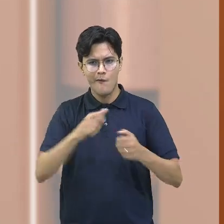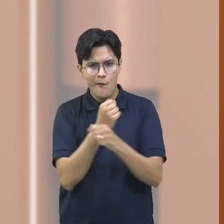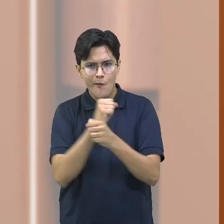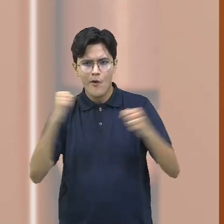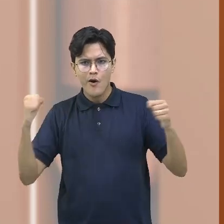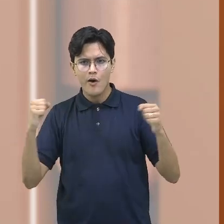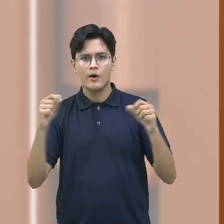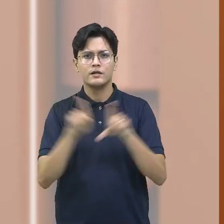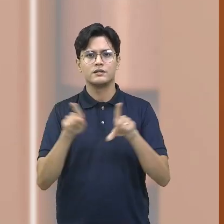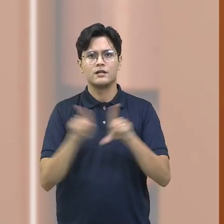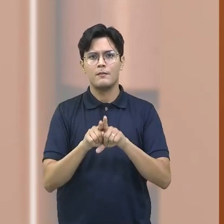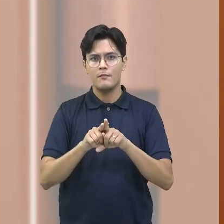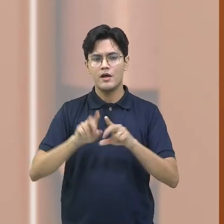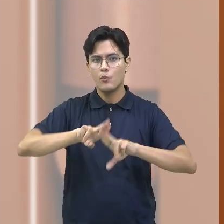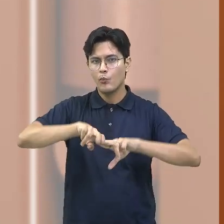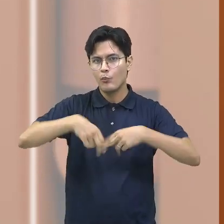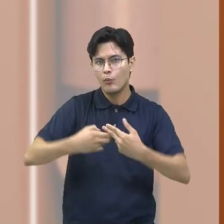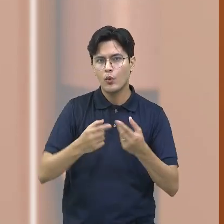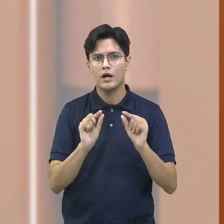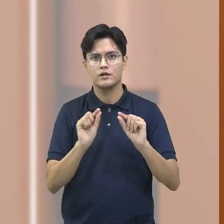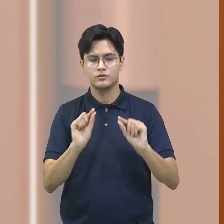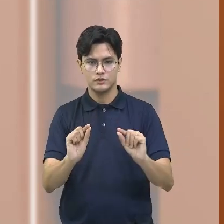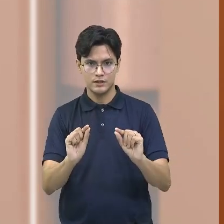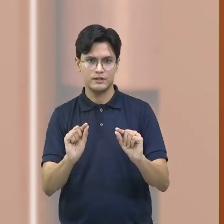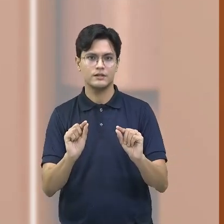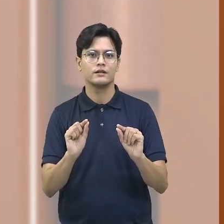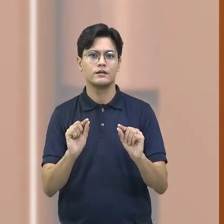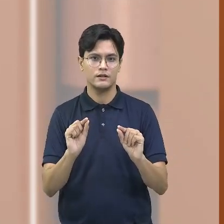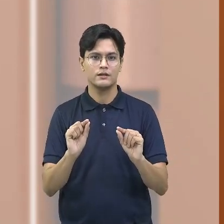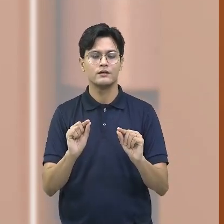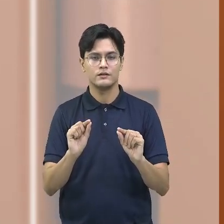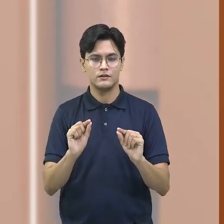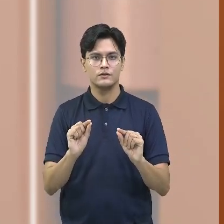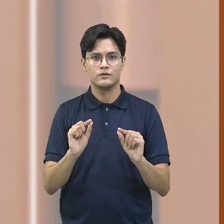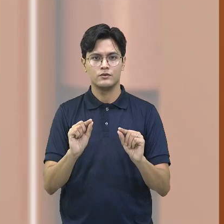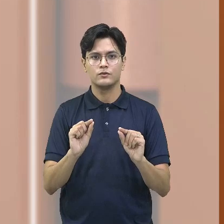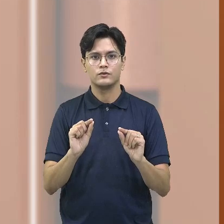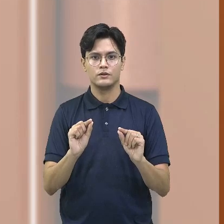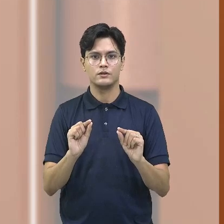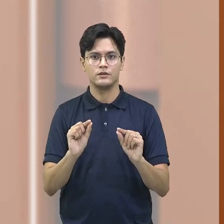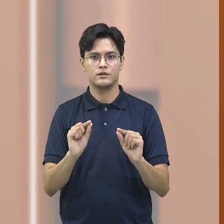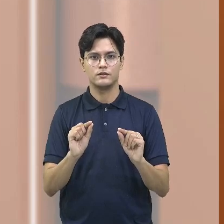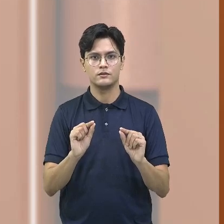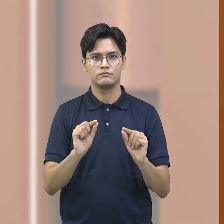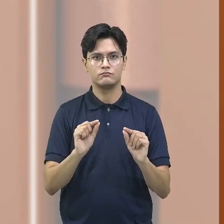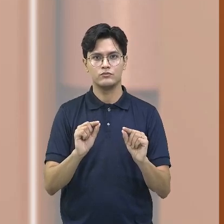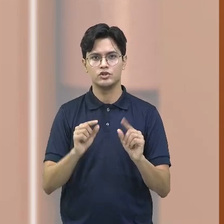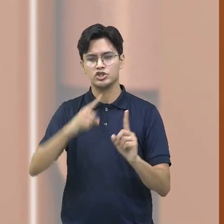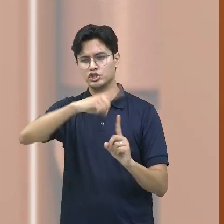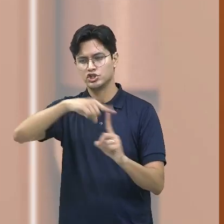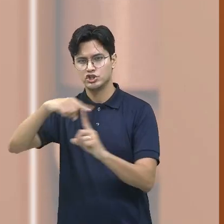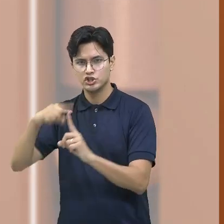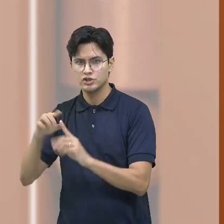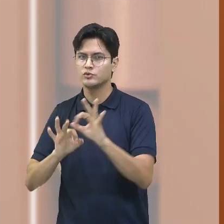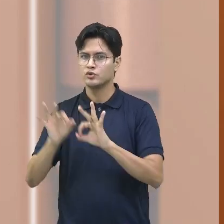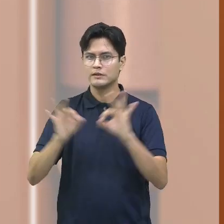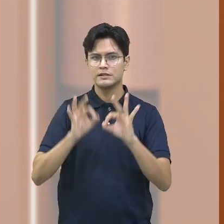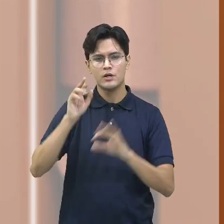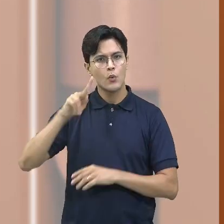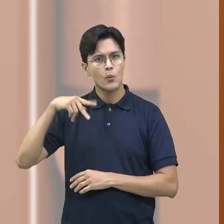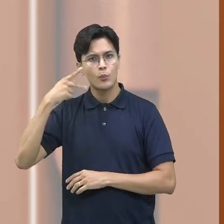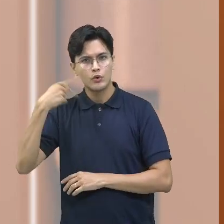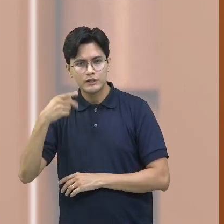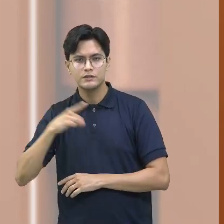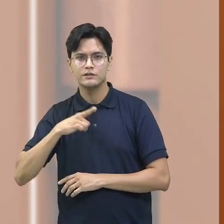pela briga, né, entre as formas de organizar politicamente esse império,